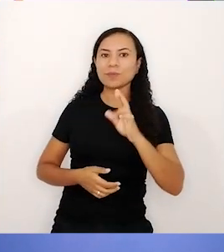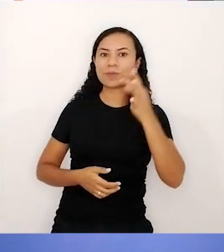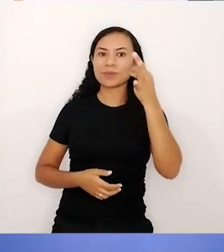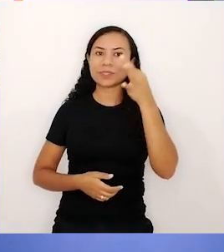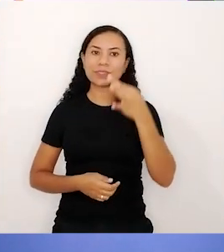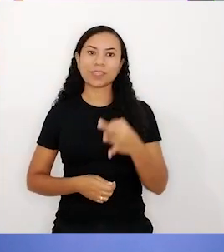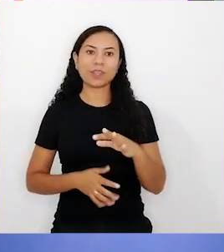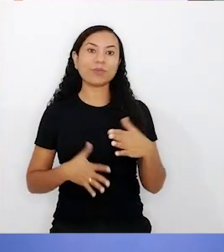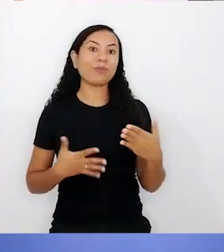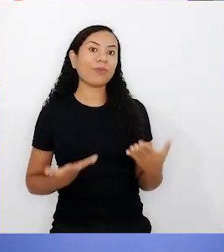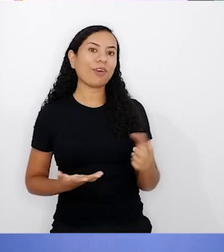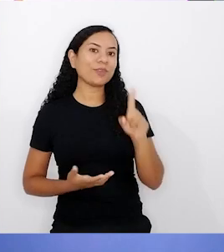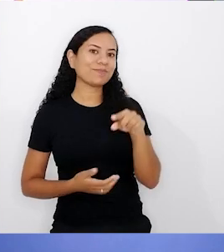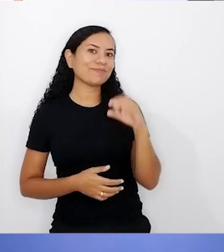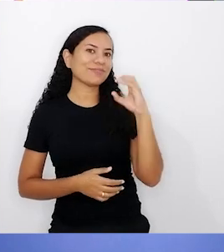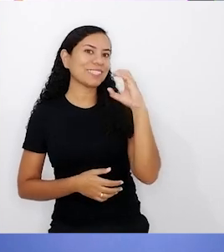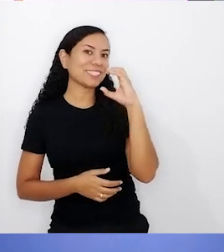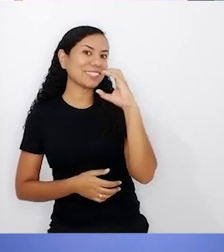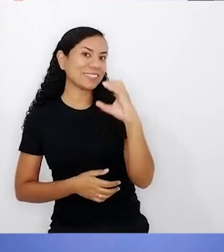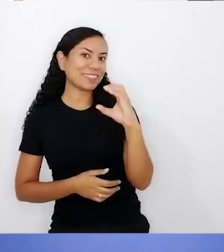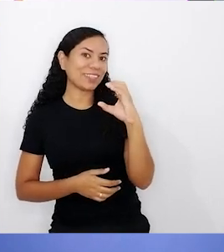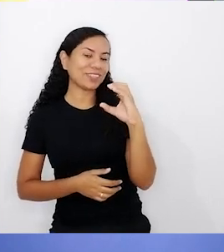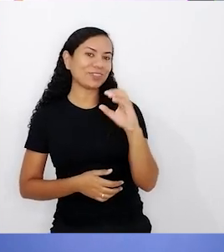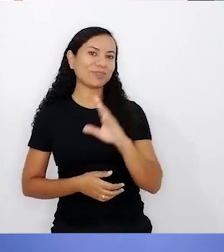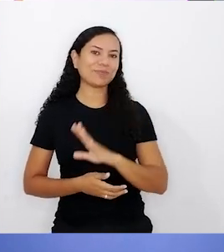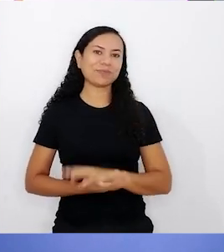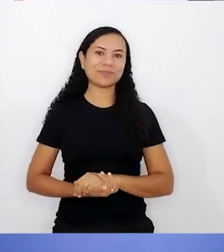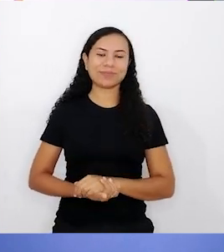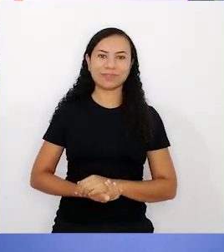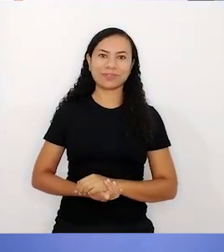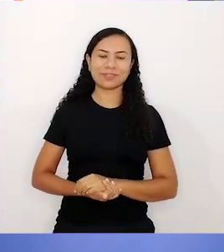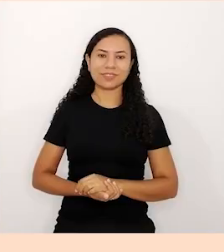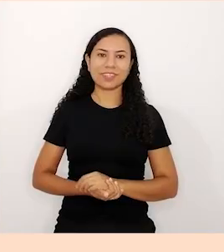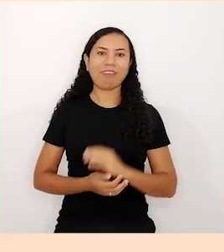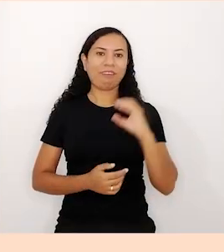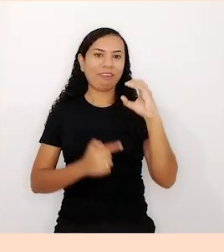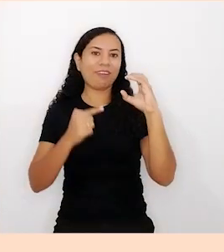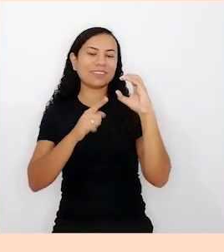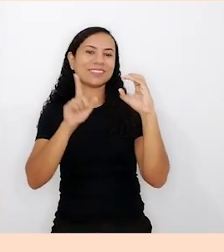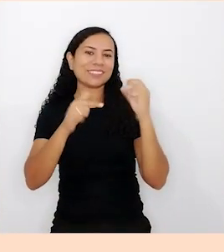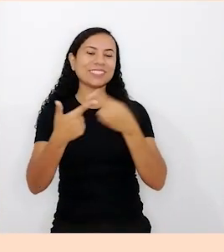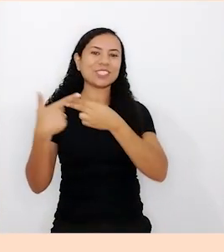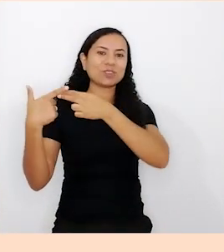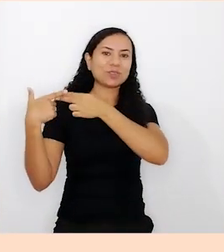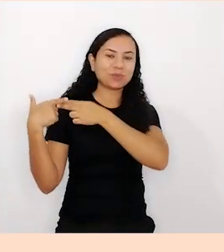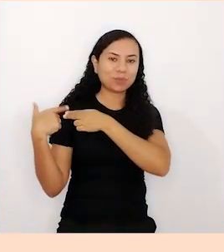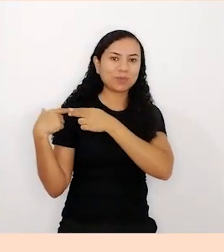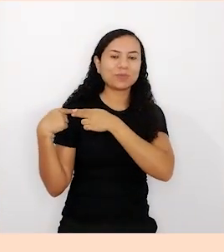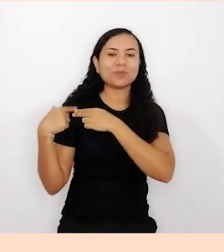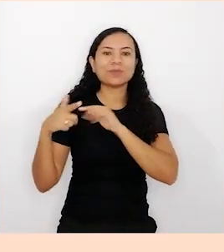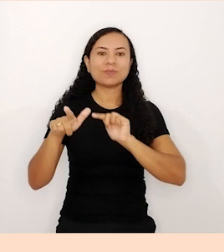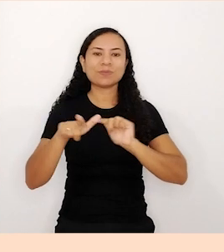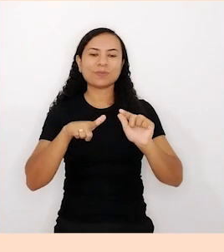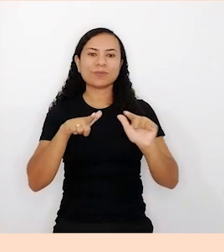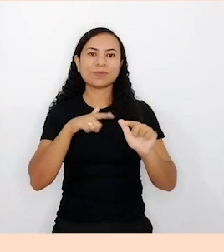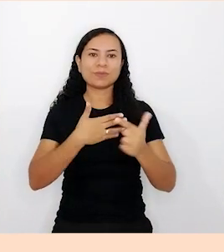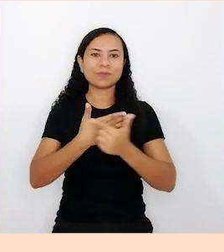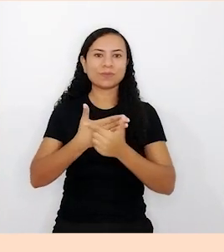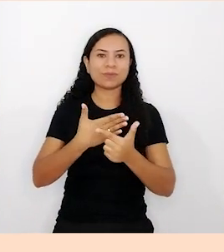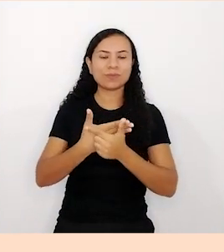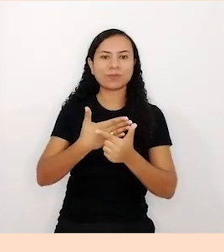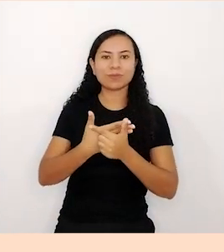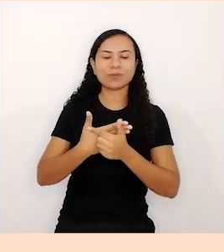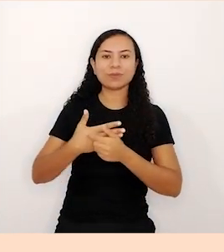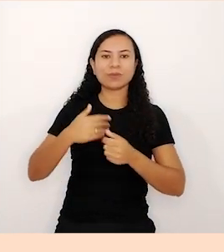correta é a letra C. Atuam transportando sangue do coração para